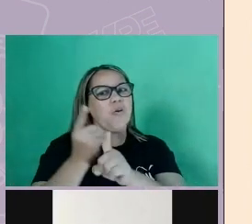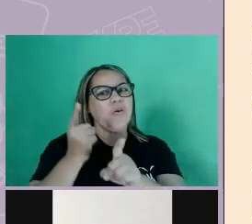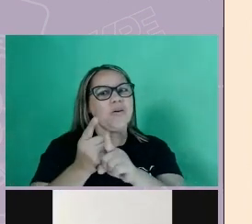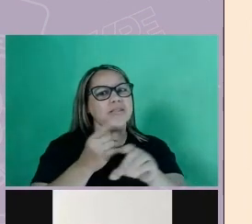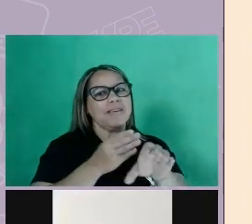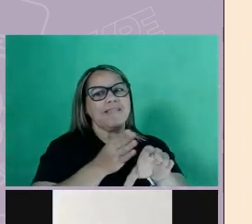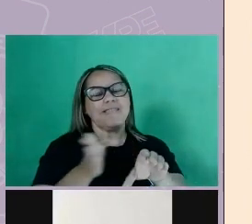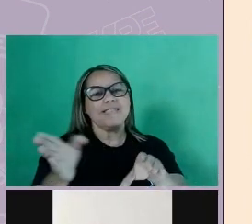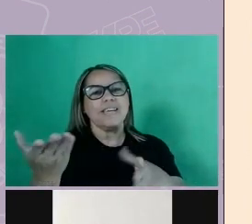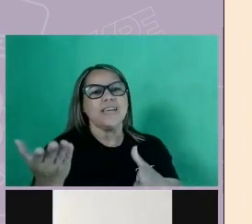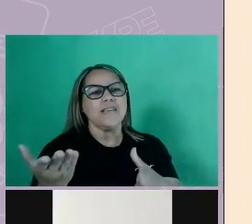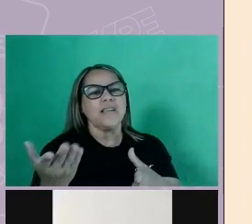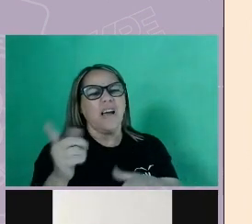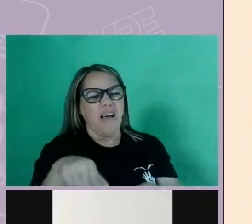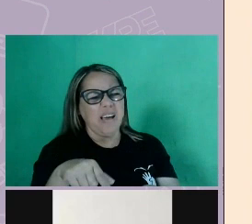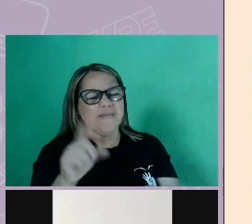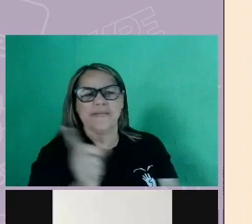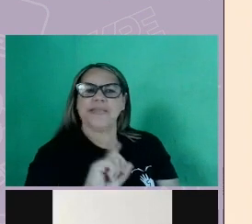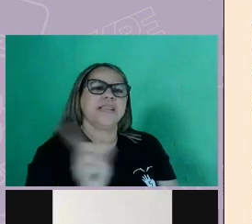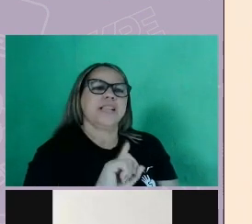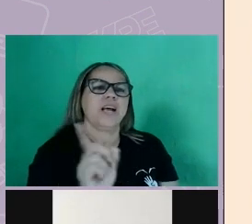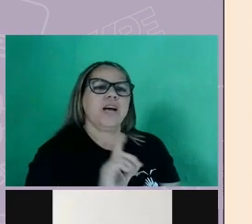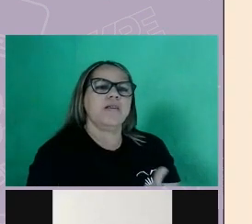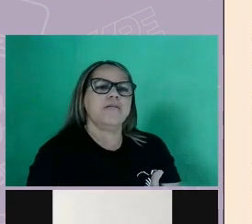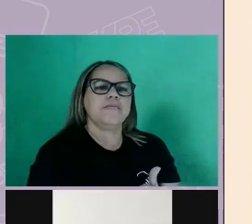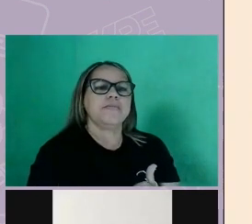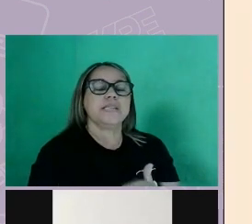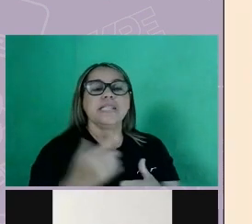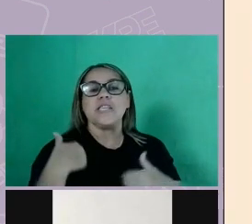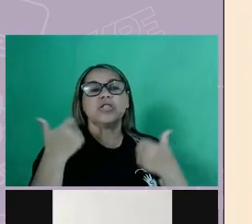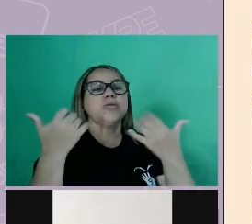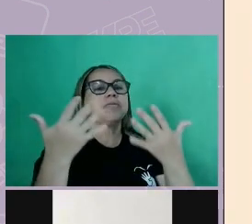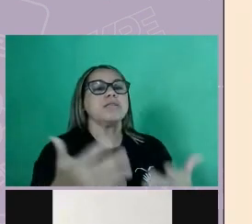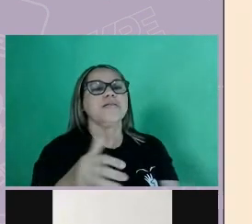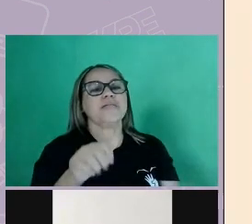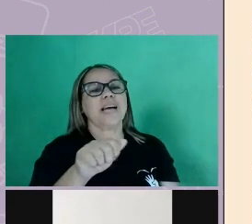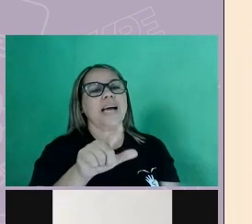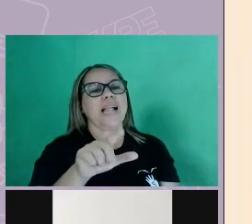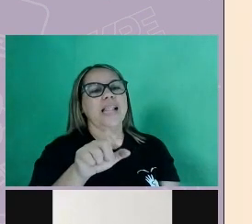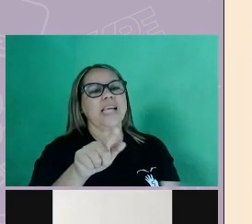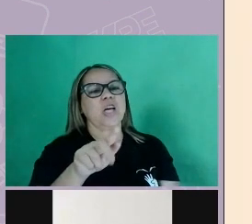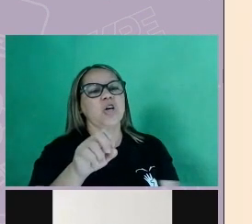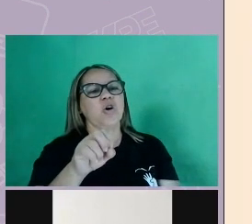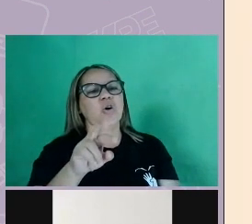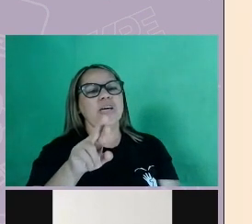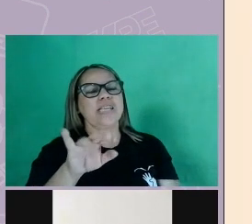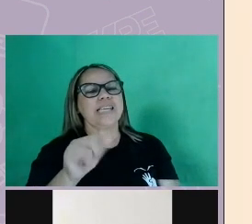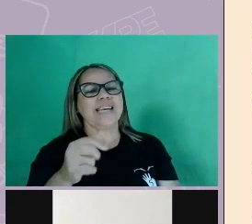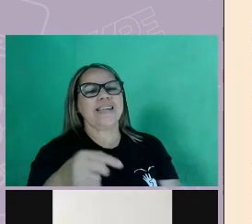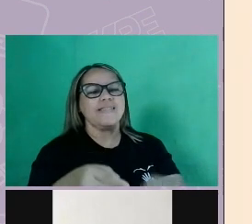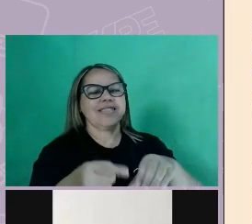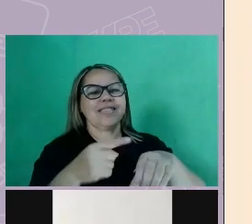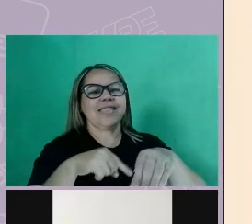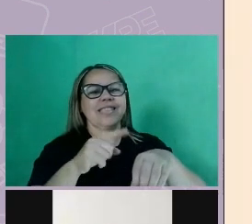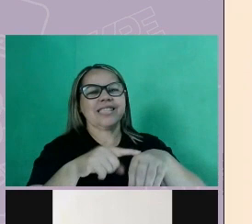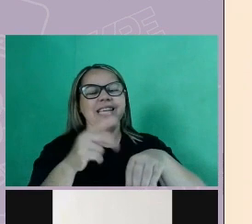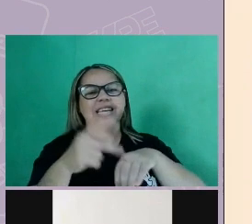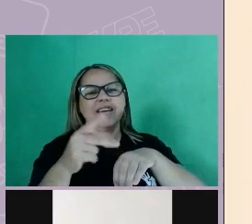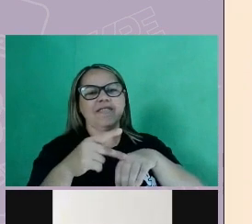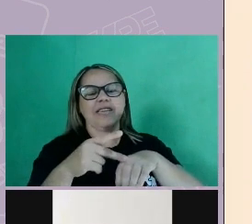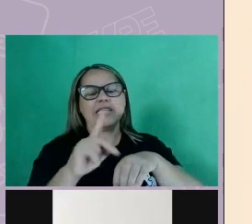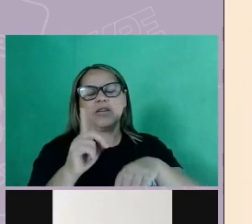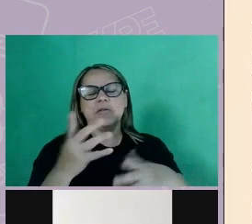é isso? não ele está se referindo aqui à alegoria da caverna posta na obra dele não é assim beleza?